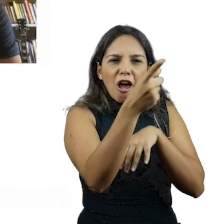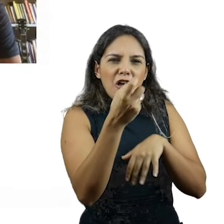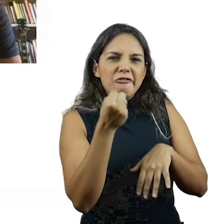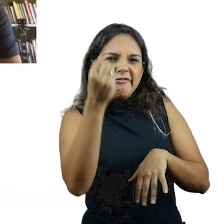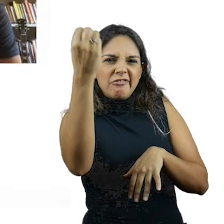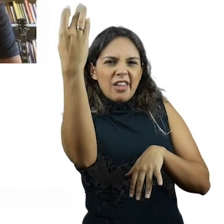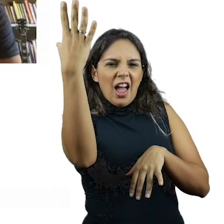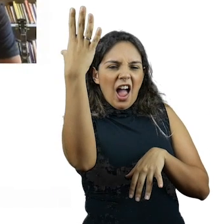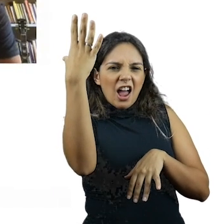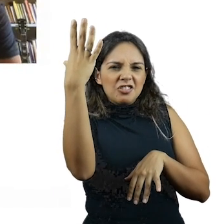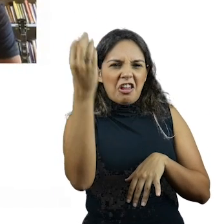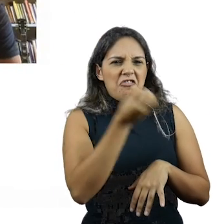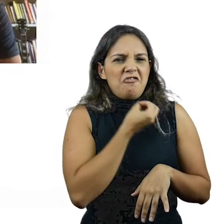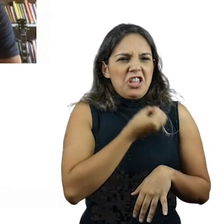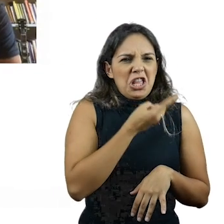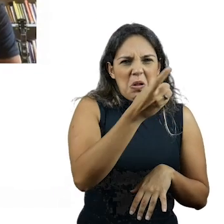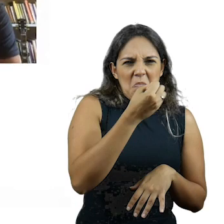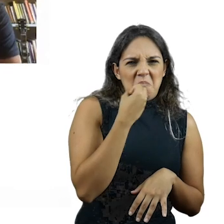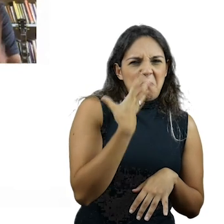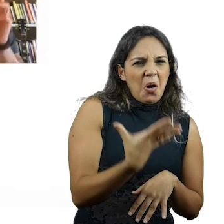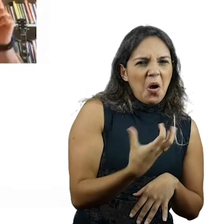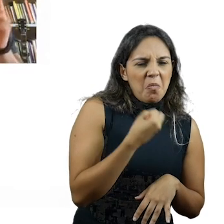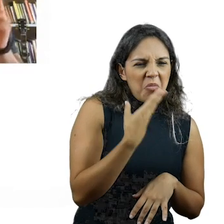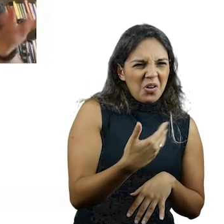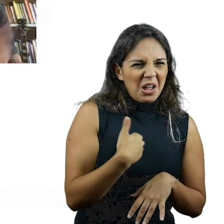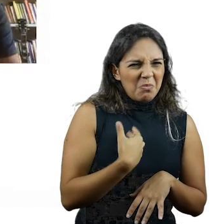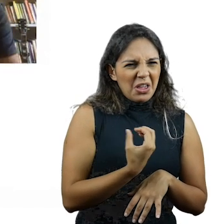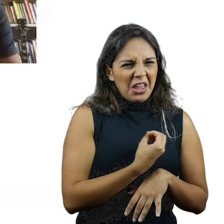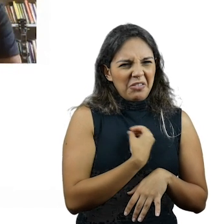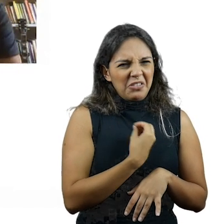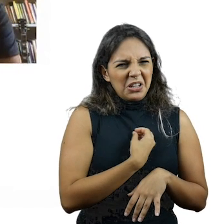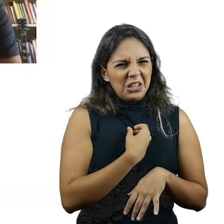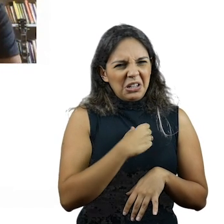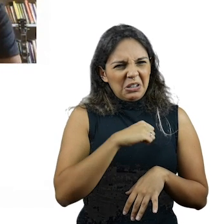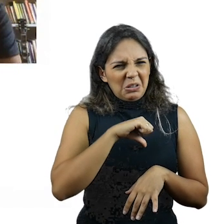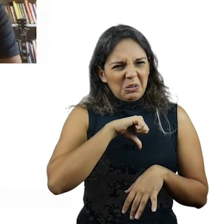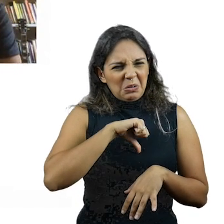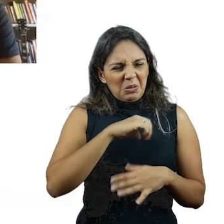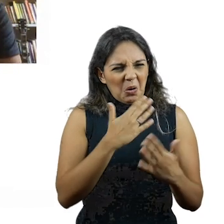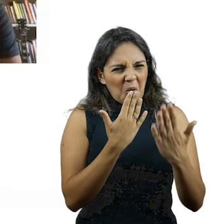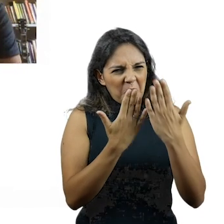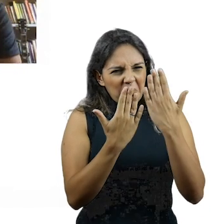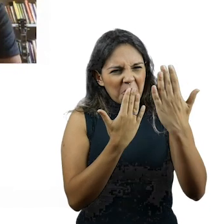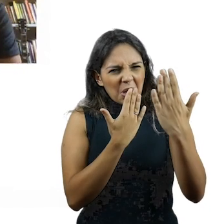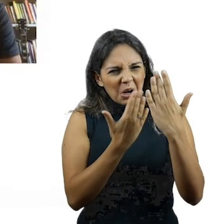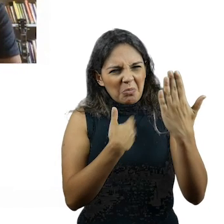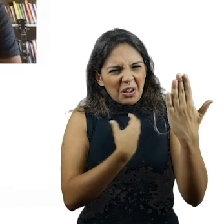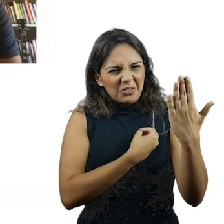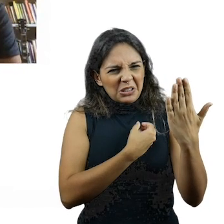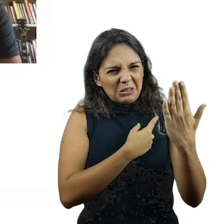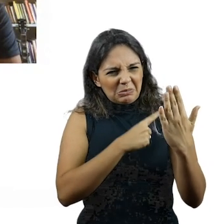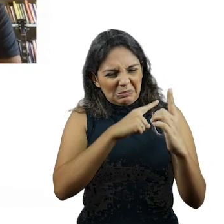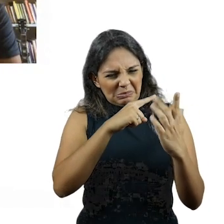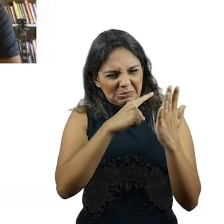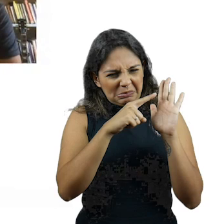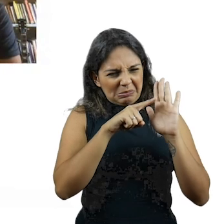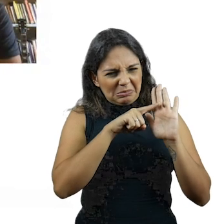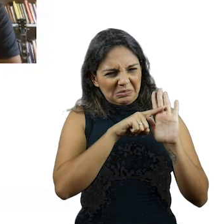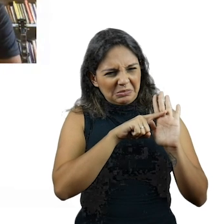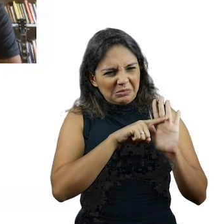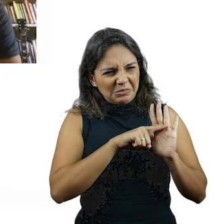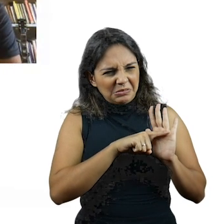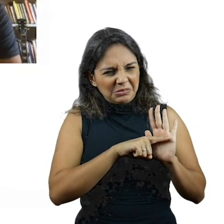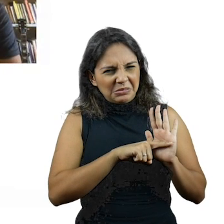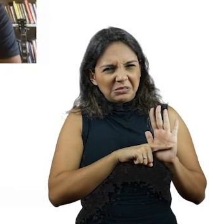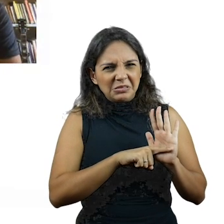né, com a vida aparentemente maravilhosa, e ele se compara, né? Se compara com aquilo e acha que a vida dele é um lixo.